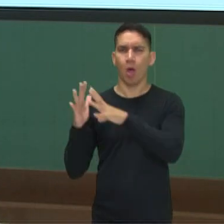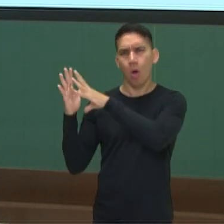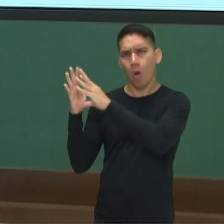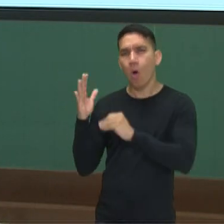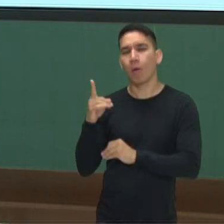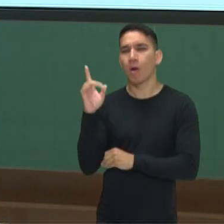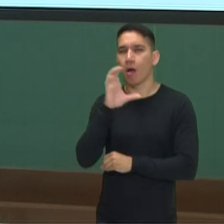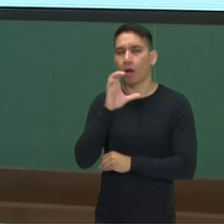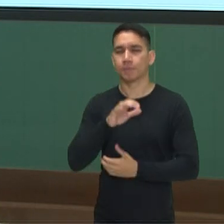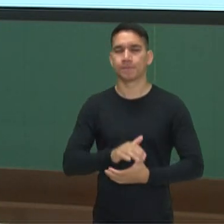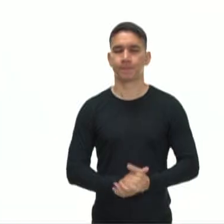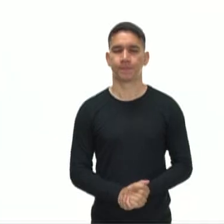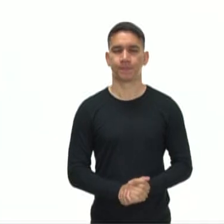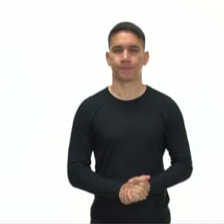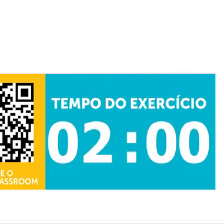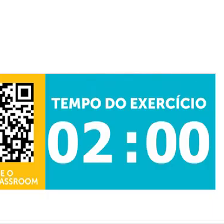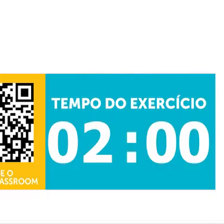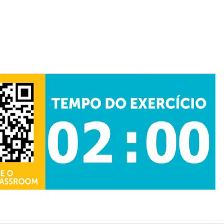rapidinho aí que a gente já continua.